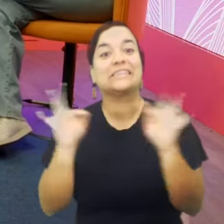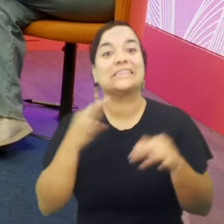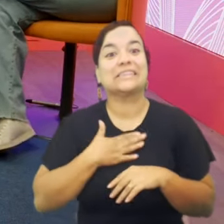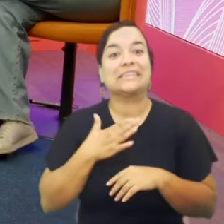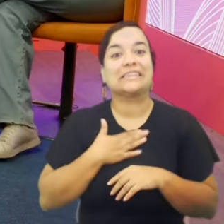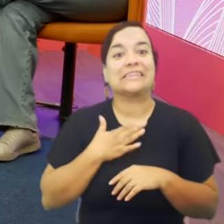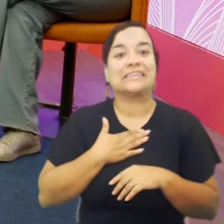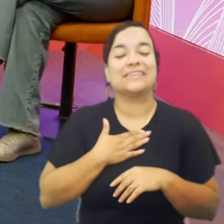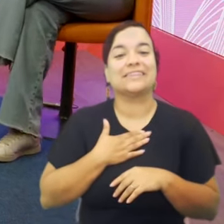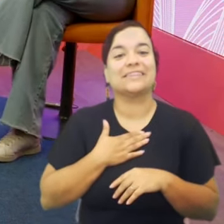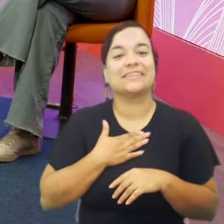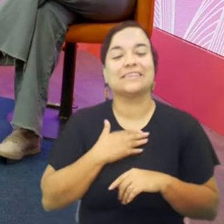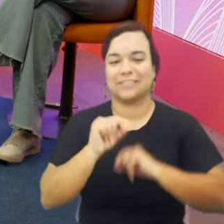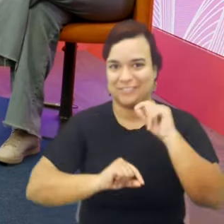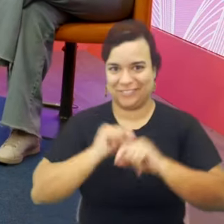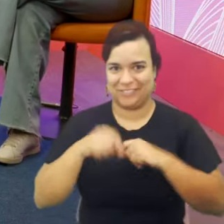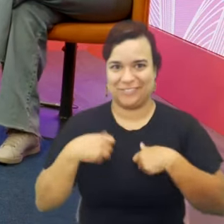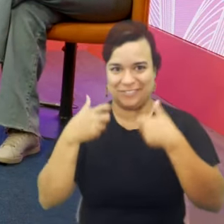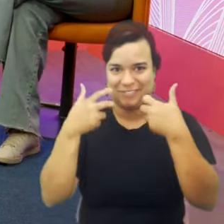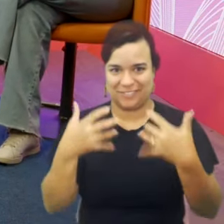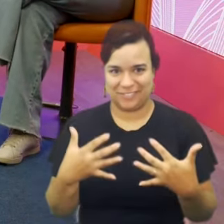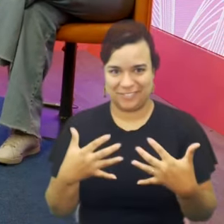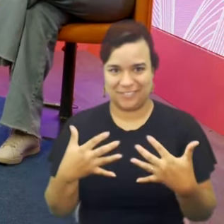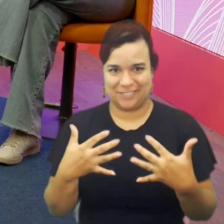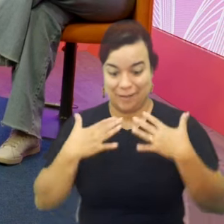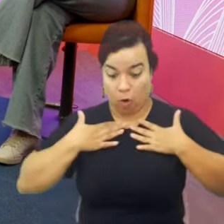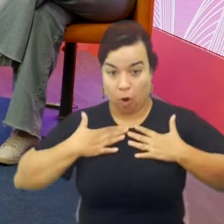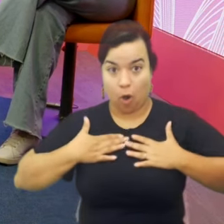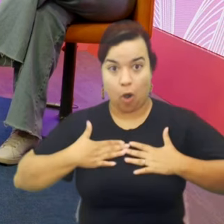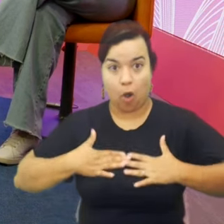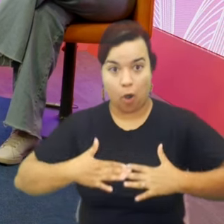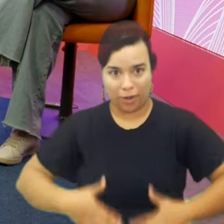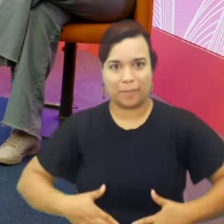Vai faltar corpo. Eu quero deixar que o corpo que cuida, ele também